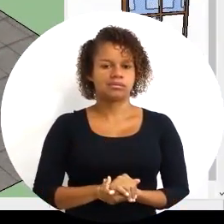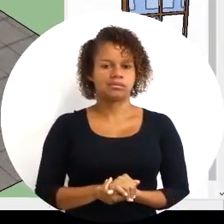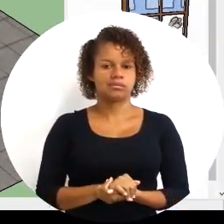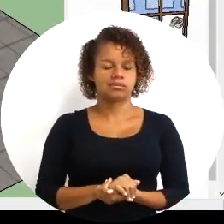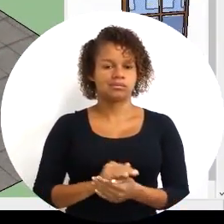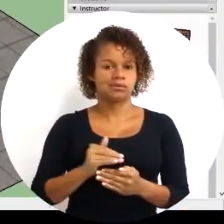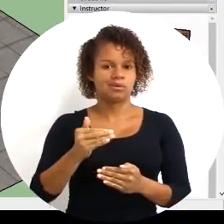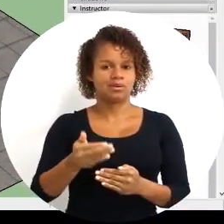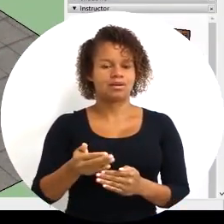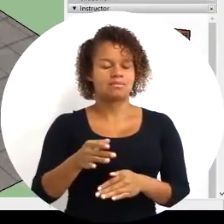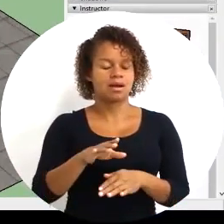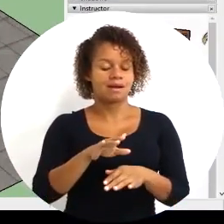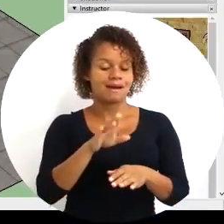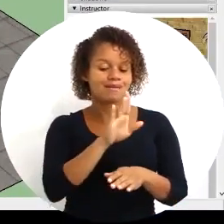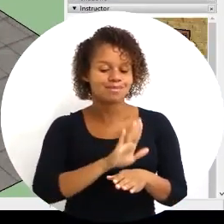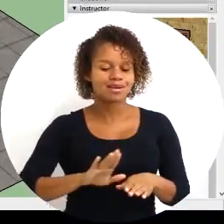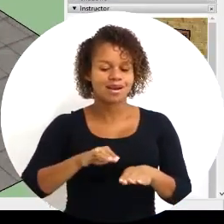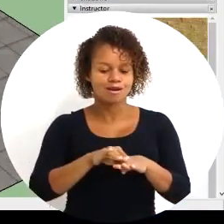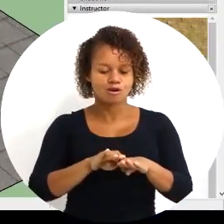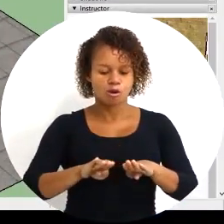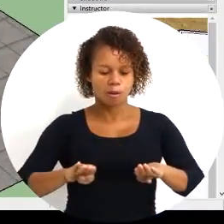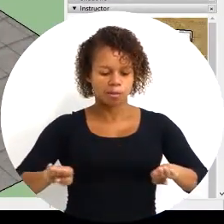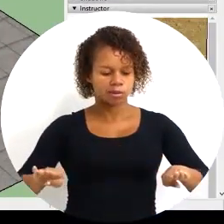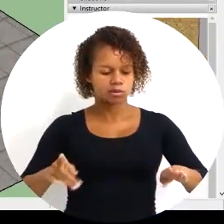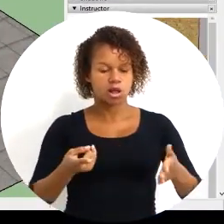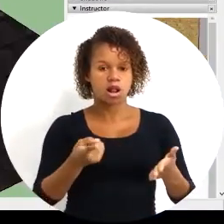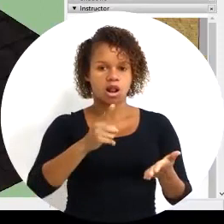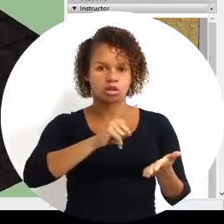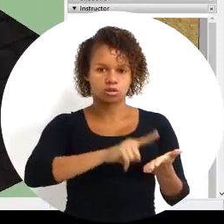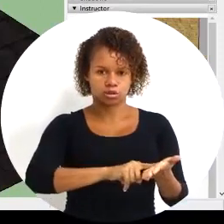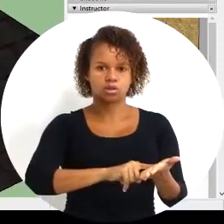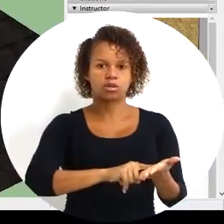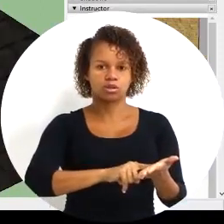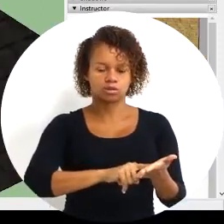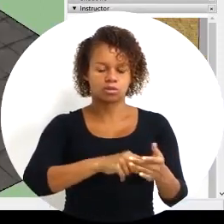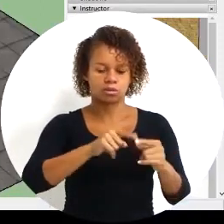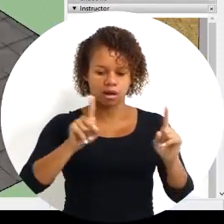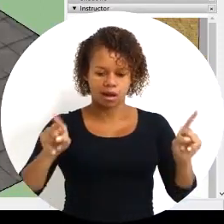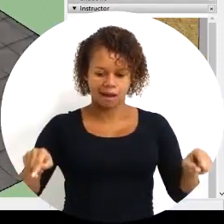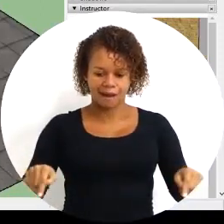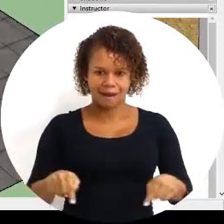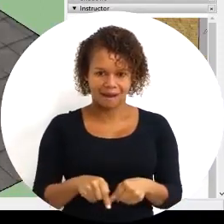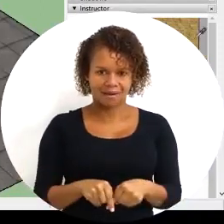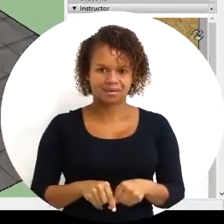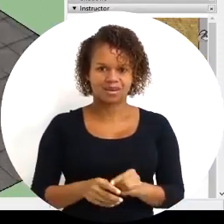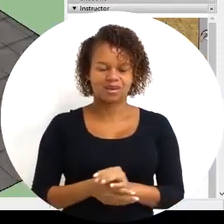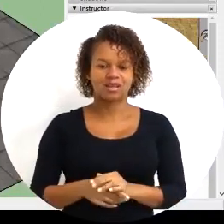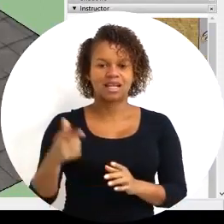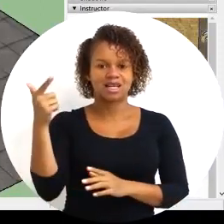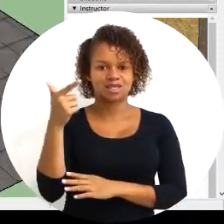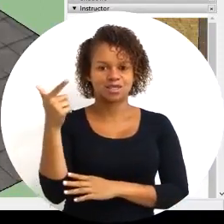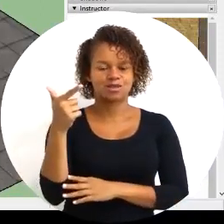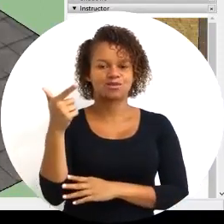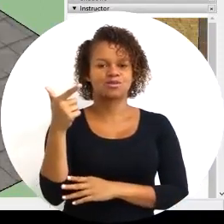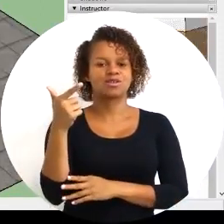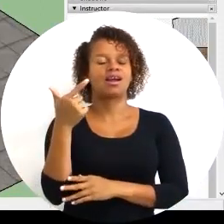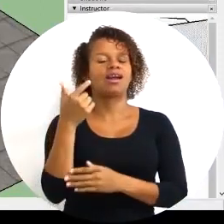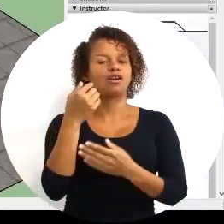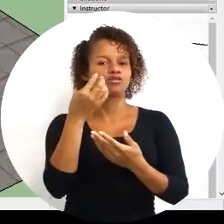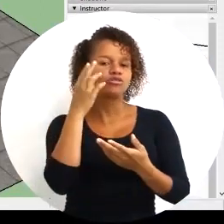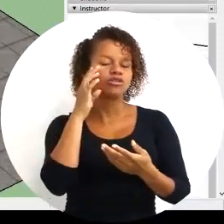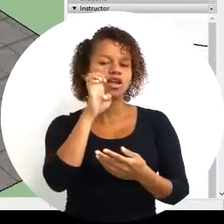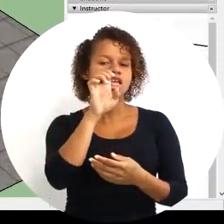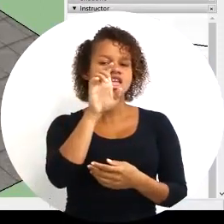externa. Para aplicar o piso, eu seleciono e clico sobre a área e na segunda